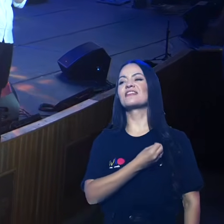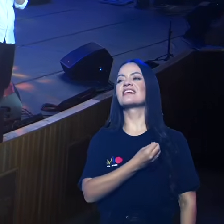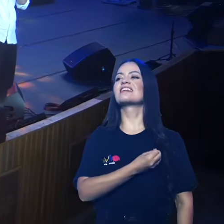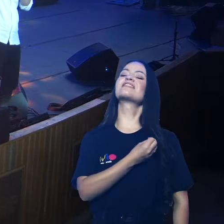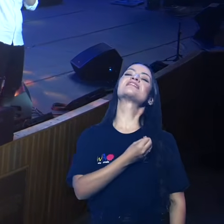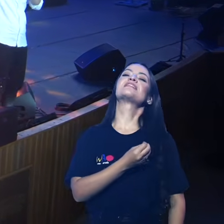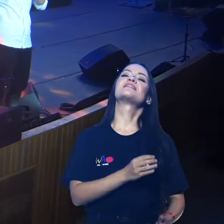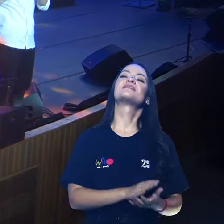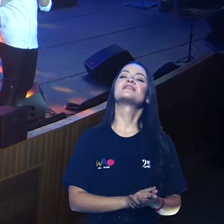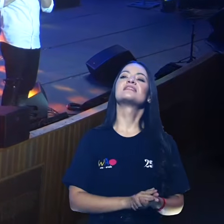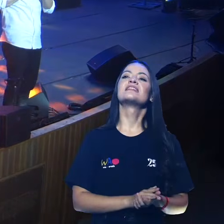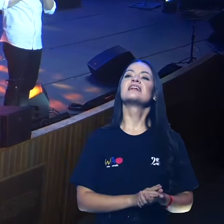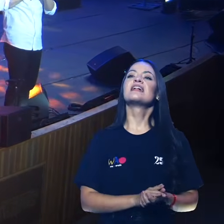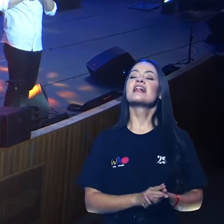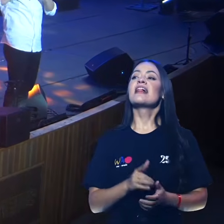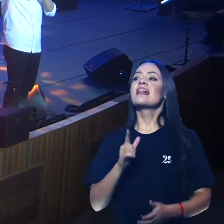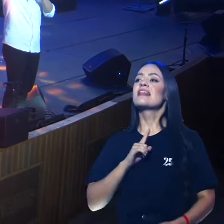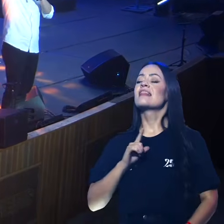dizendo assim: eu